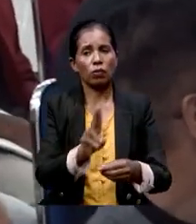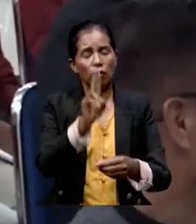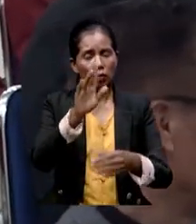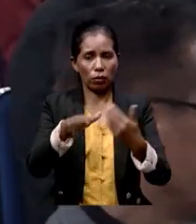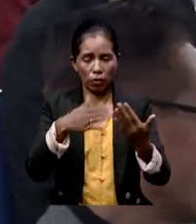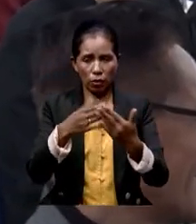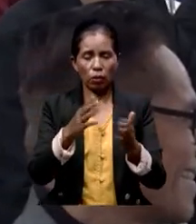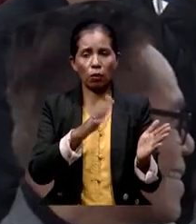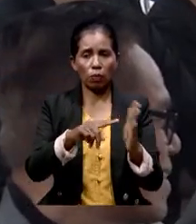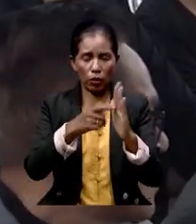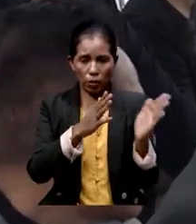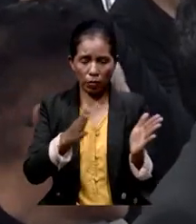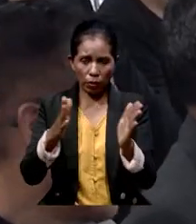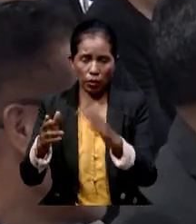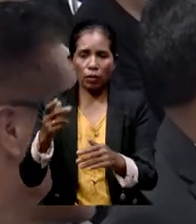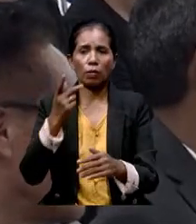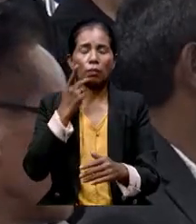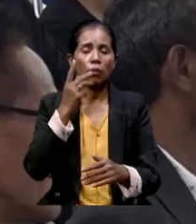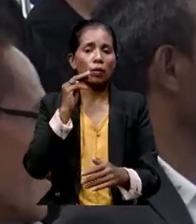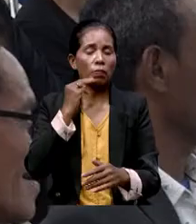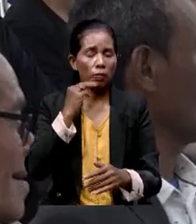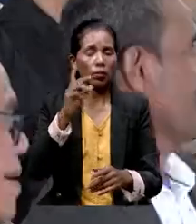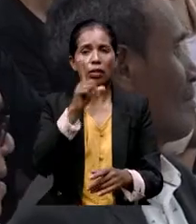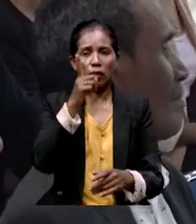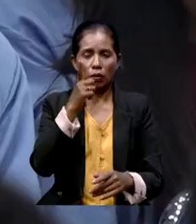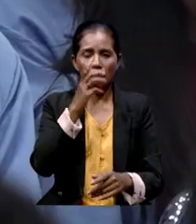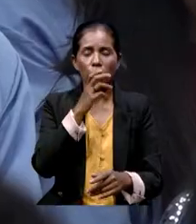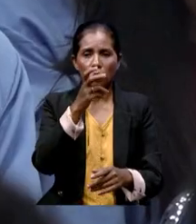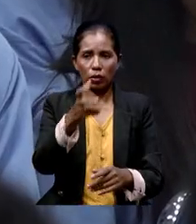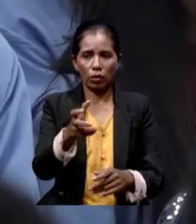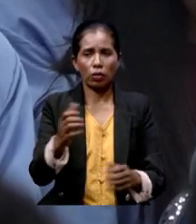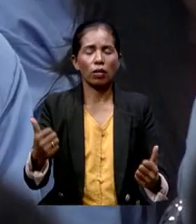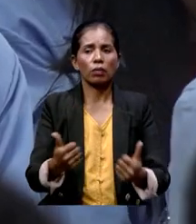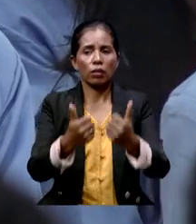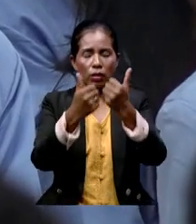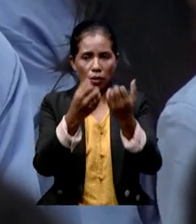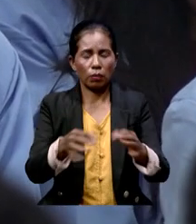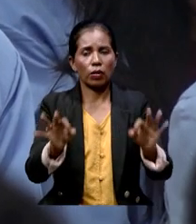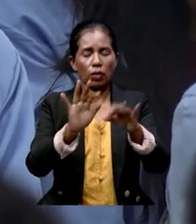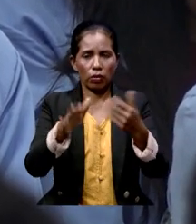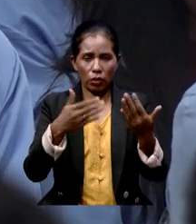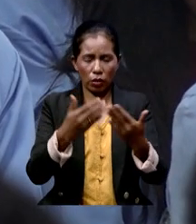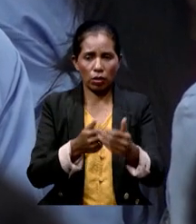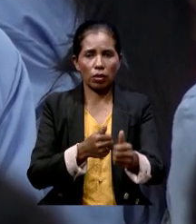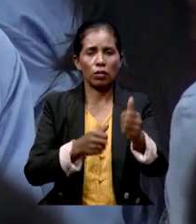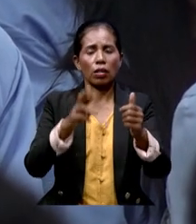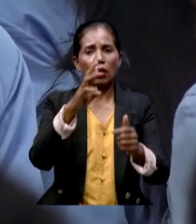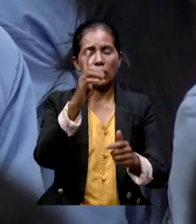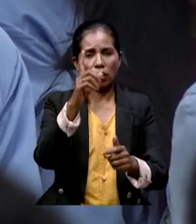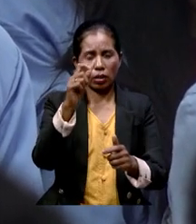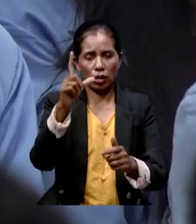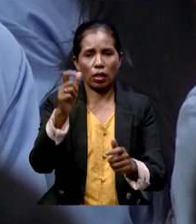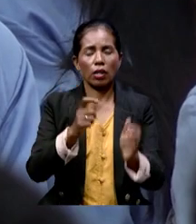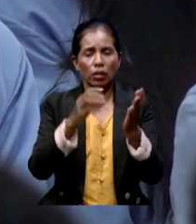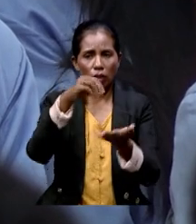atua ru prepara haquere poesia e alian português, orihalo competição e evento importante Sira. Tuir constituição no RTL e nebeaturona